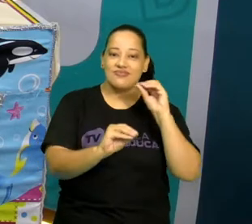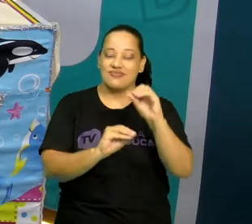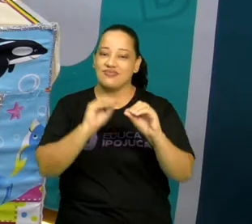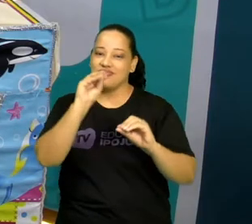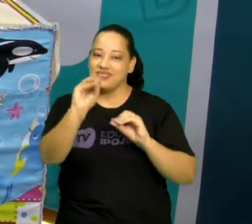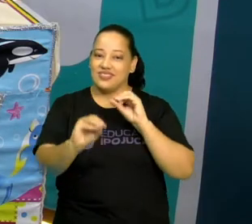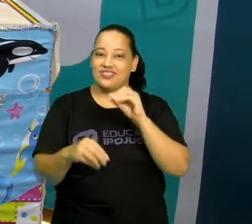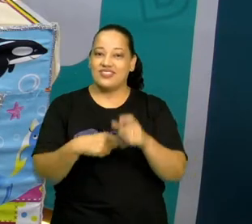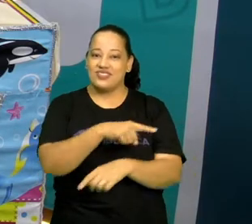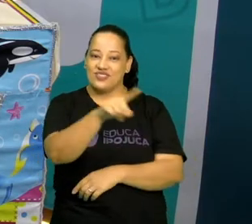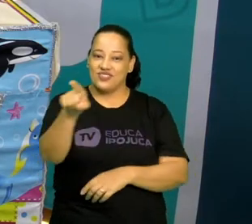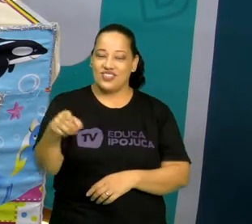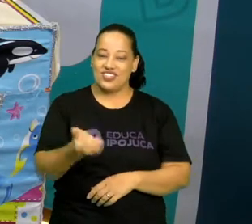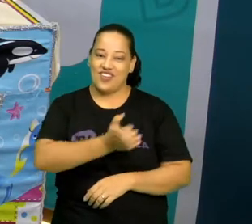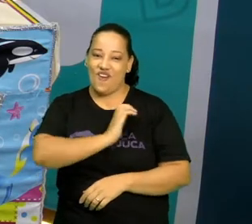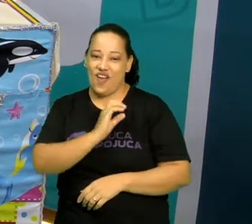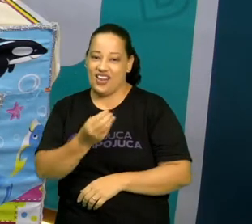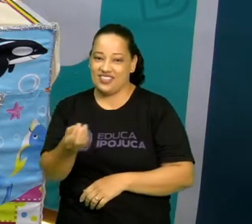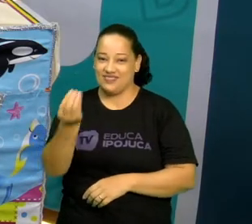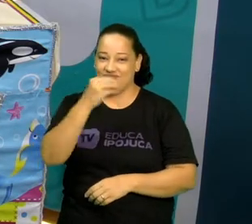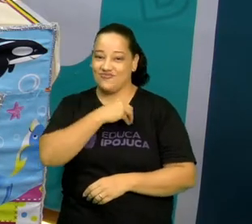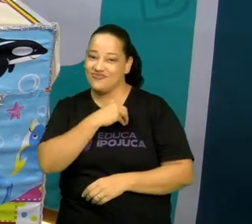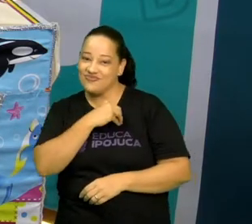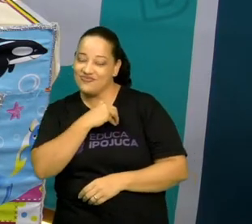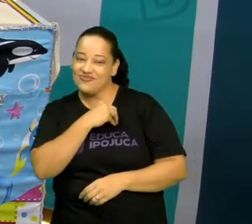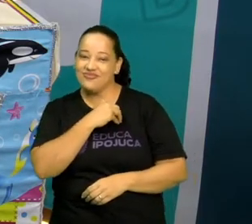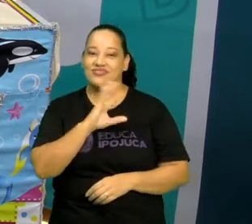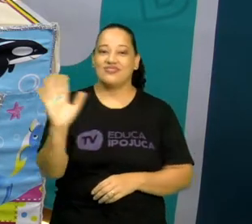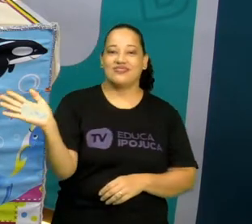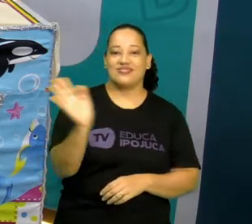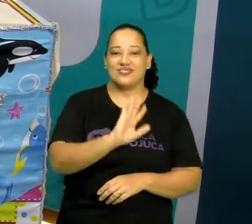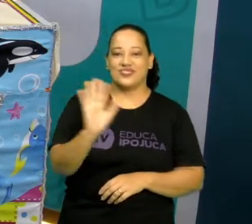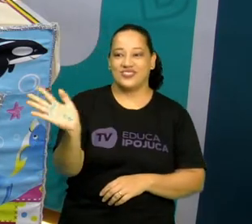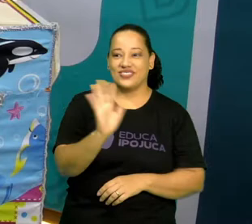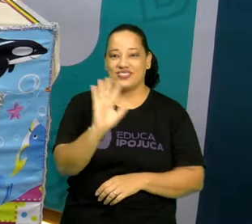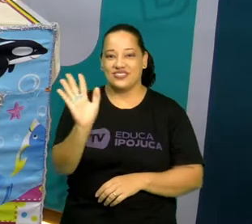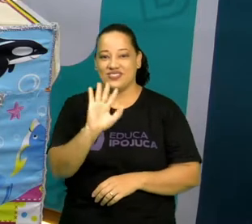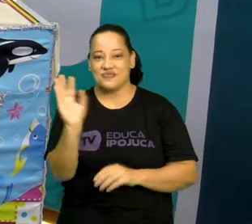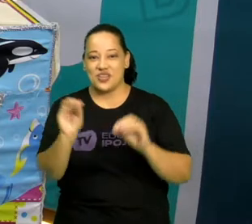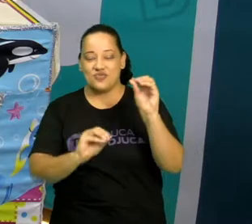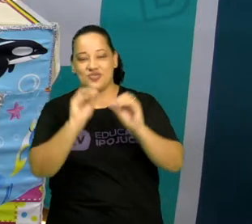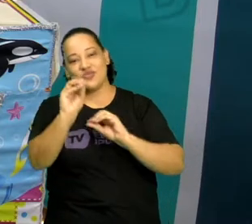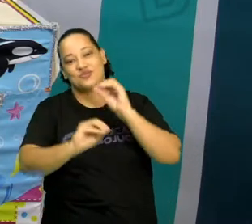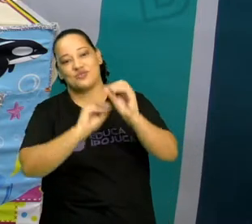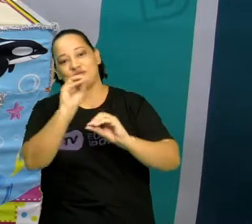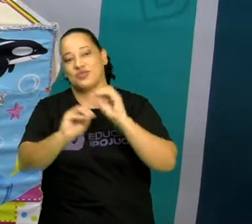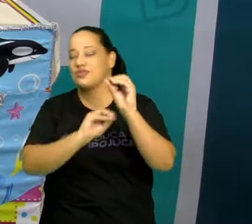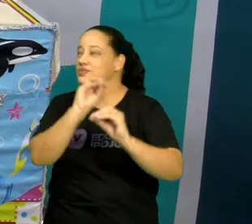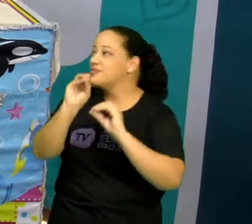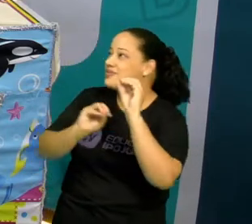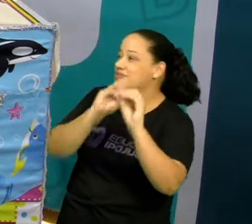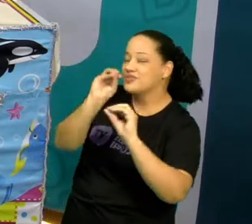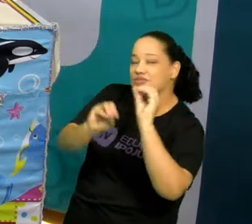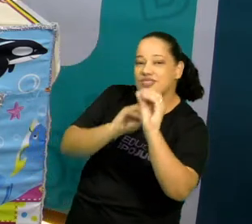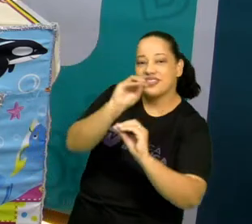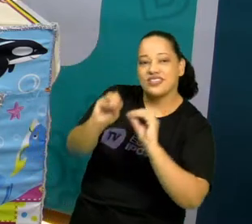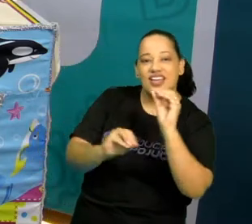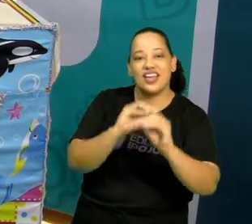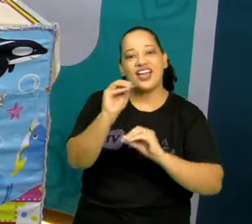no coração de todos vocês, né, Leiturinha? Beijo. Com sabor de quê, Leiturinha?